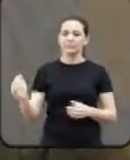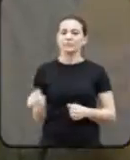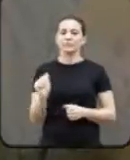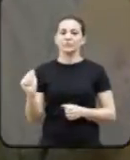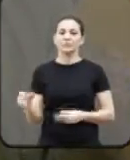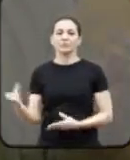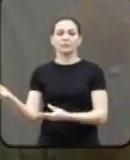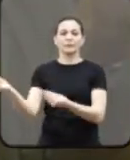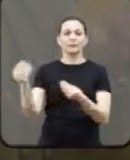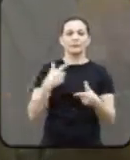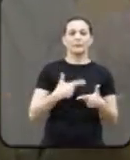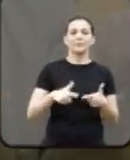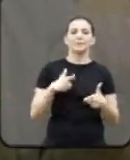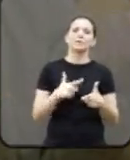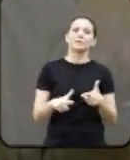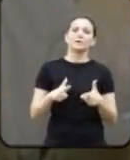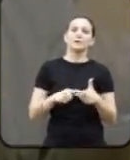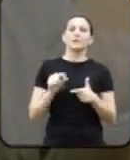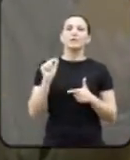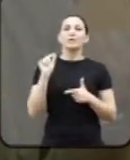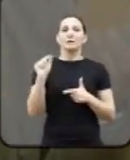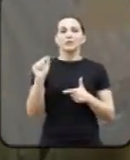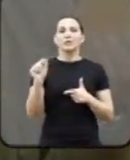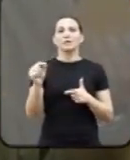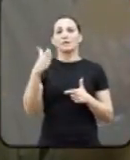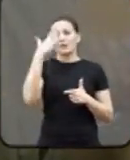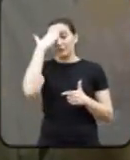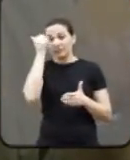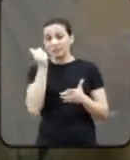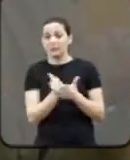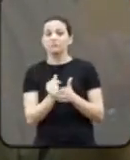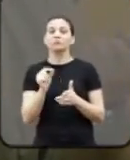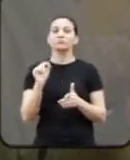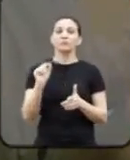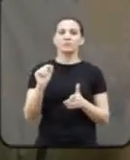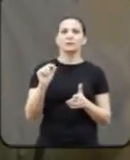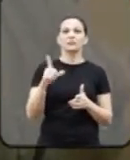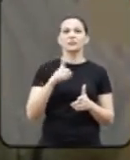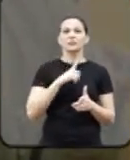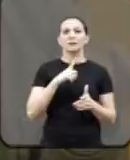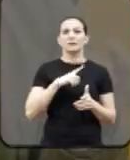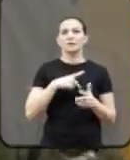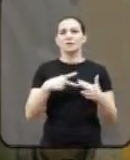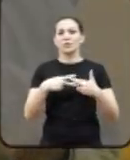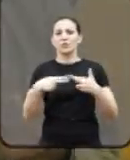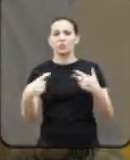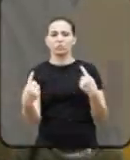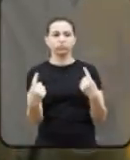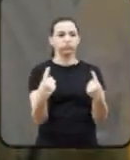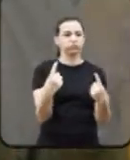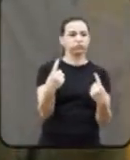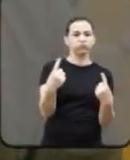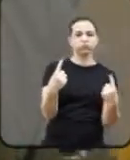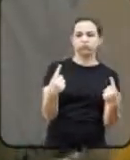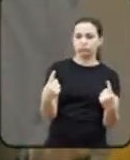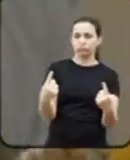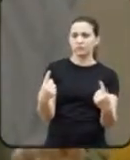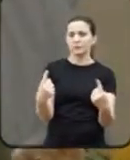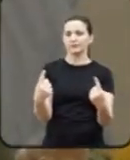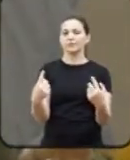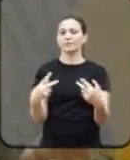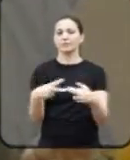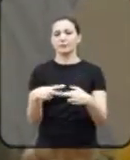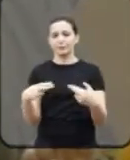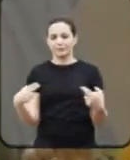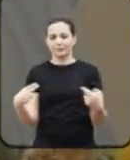Veio, no caso de Araraquara, à tona um problema e a gente tem certeza que tem alguns outros indícios em outros